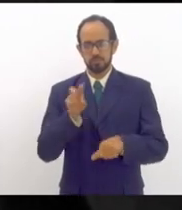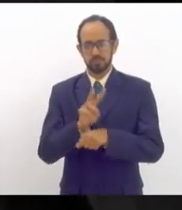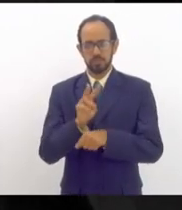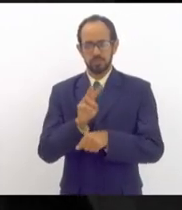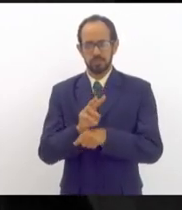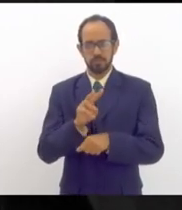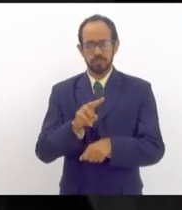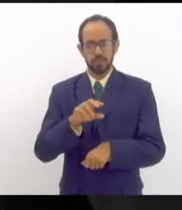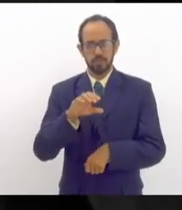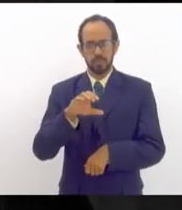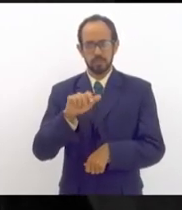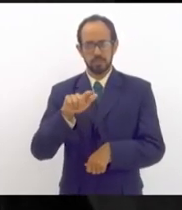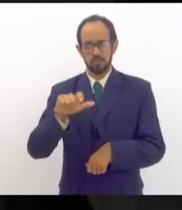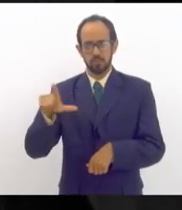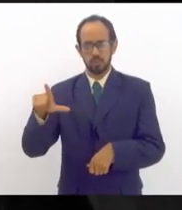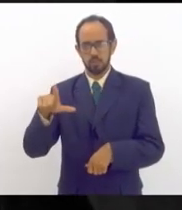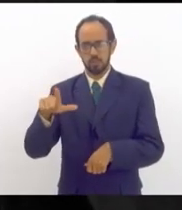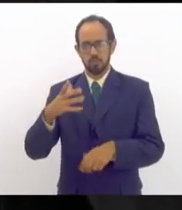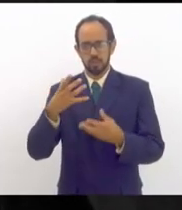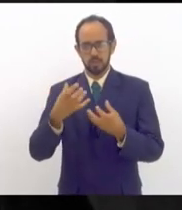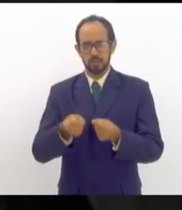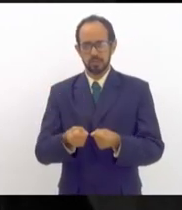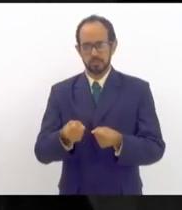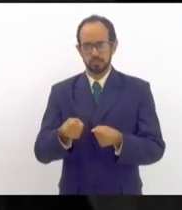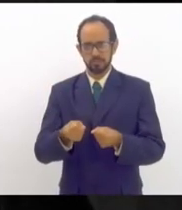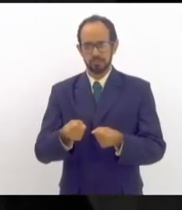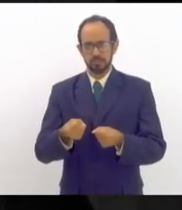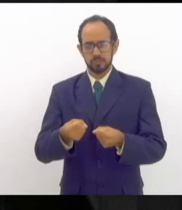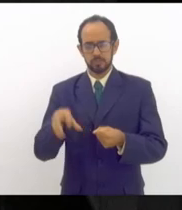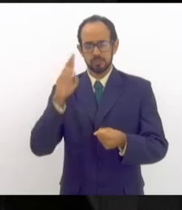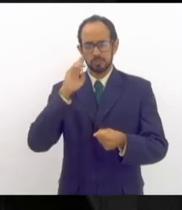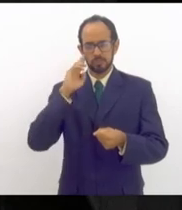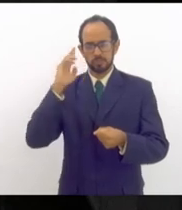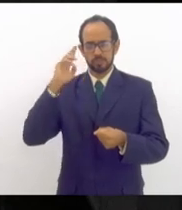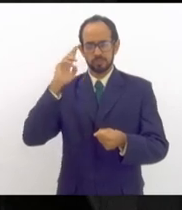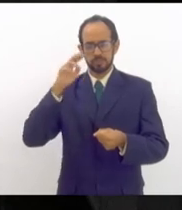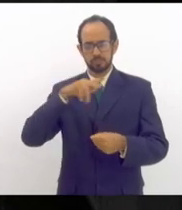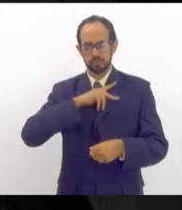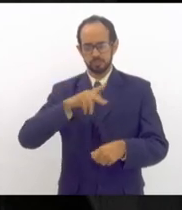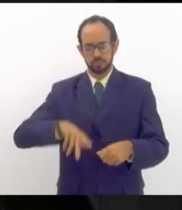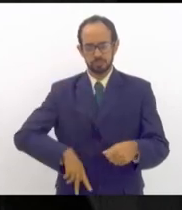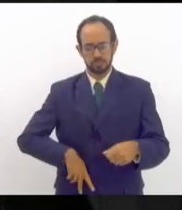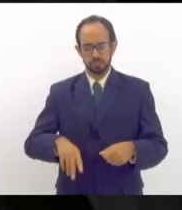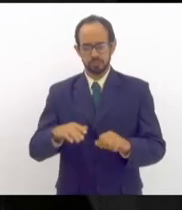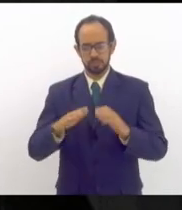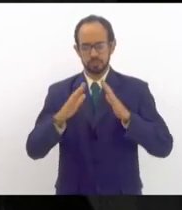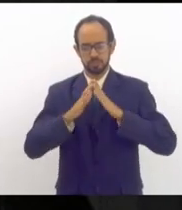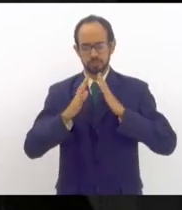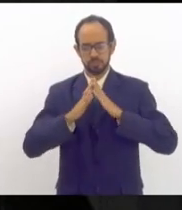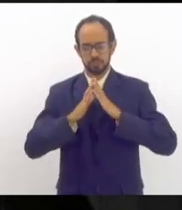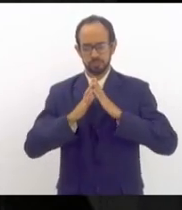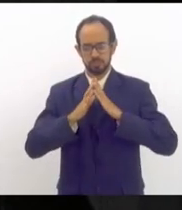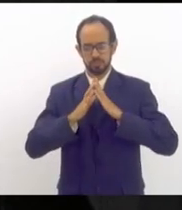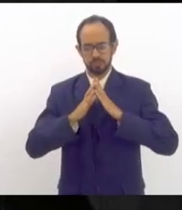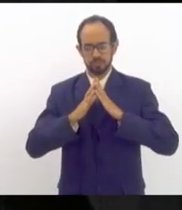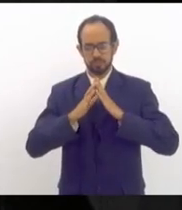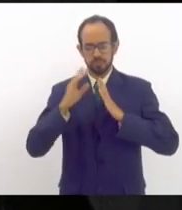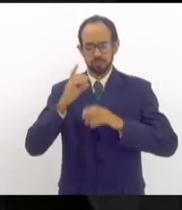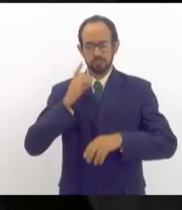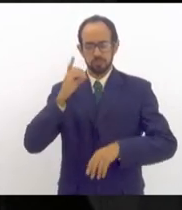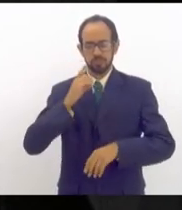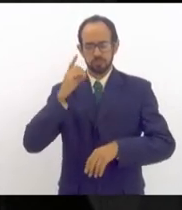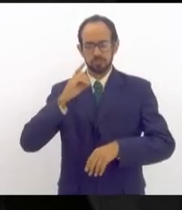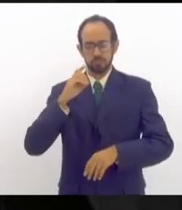O que foi acatado pelo Nobre Presidente desta casa Deputado Rodrigo